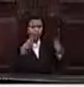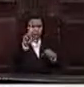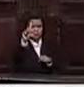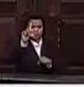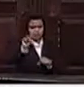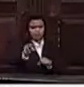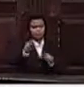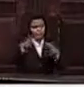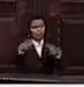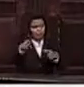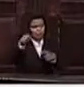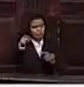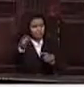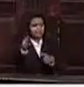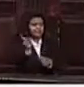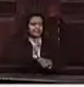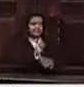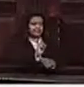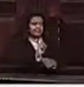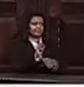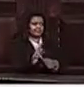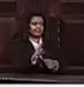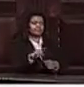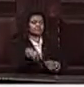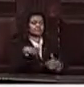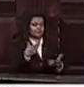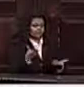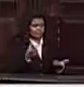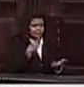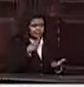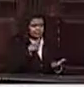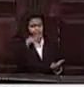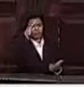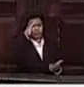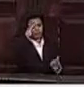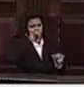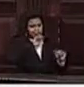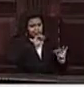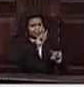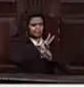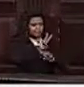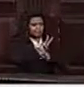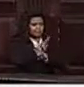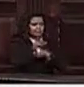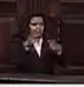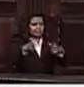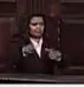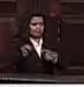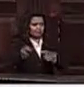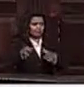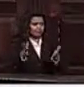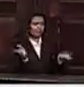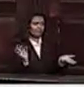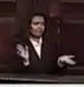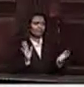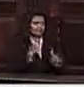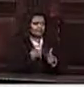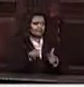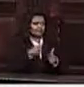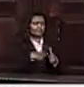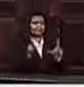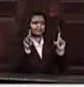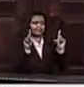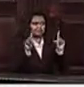presença da Força Nacional. E seja a primeira operação, ou seja a operação de ontem em Niterói, a